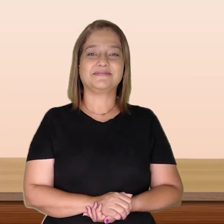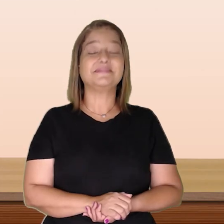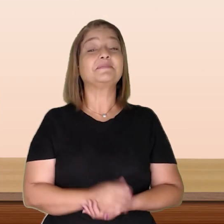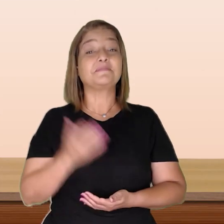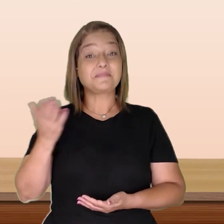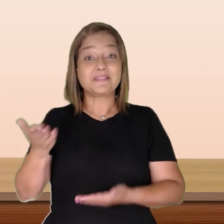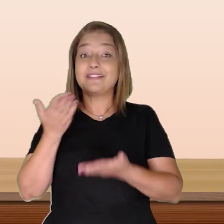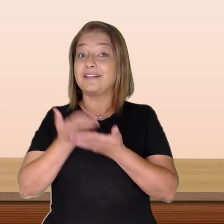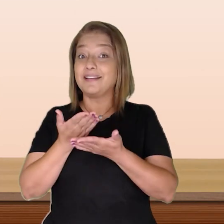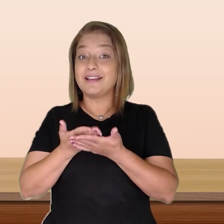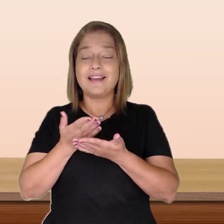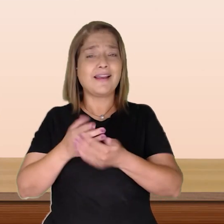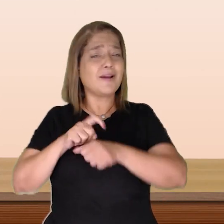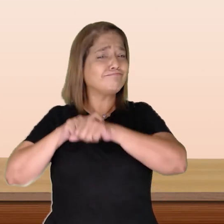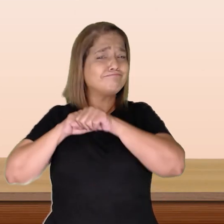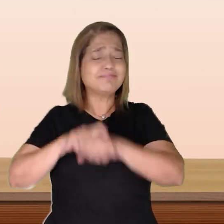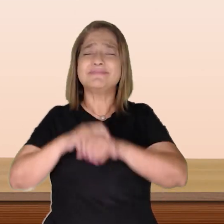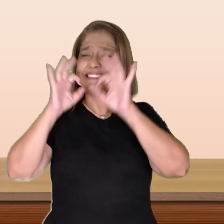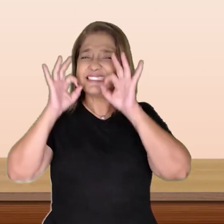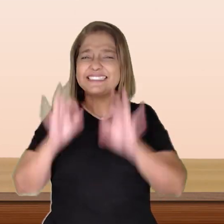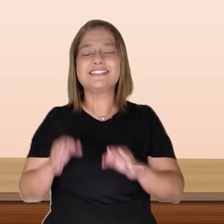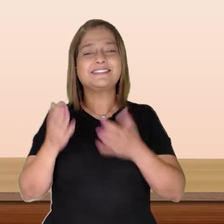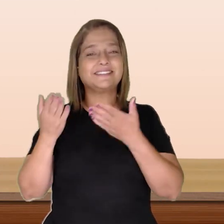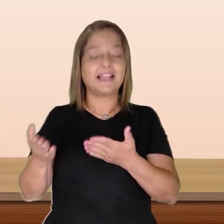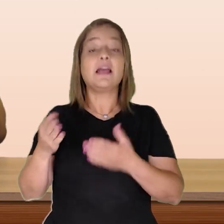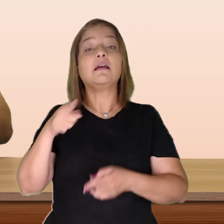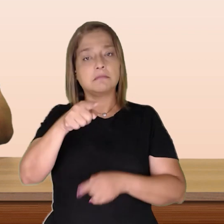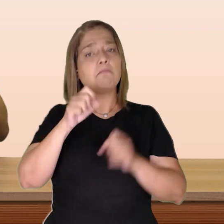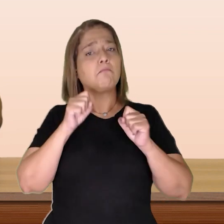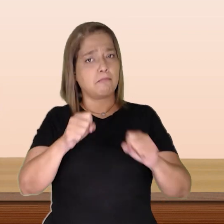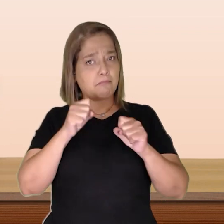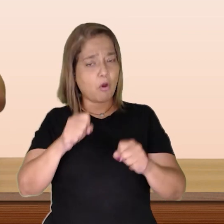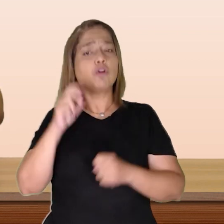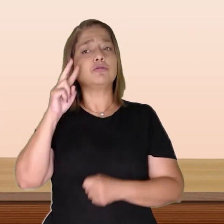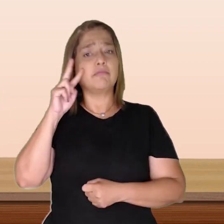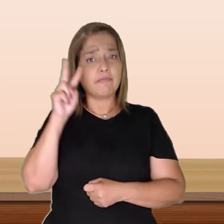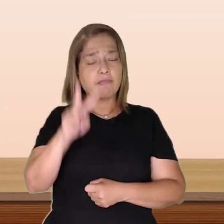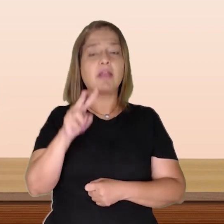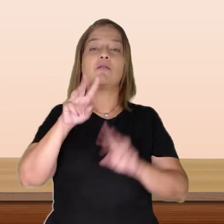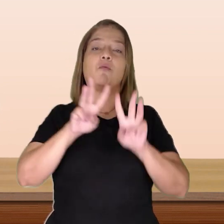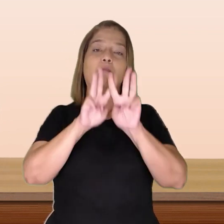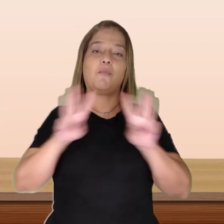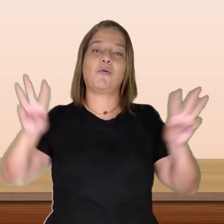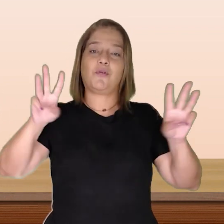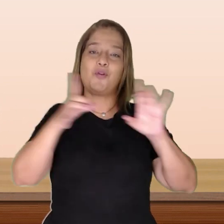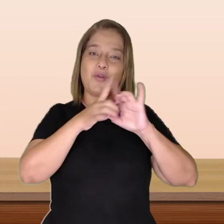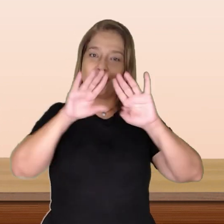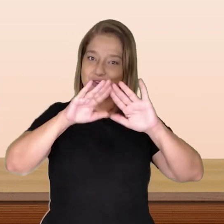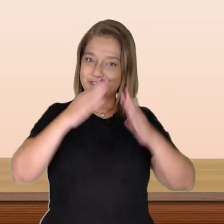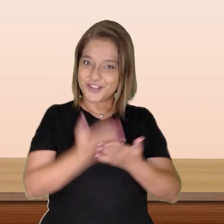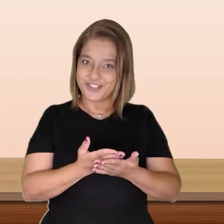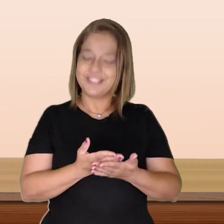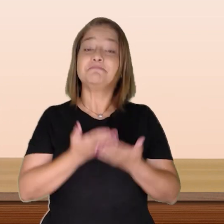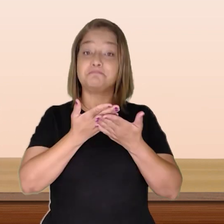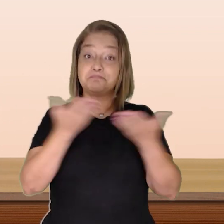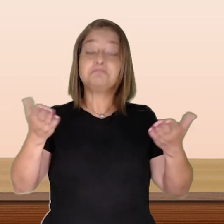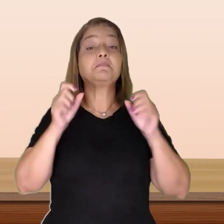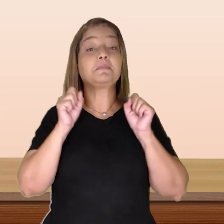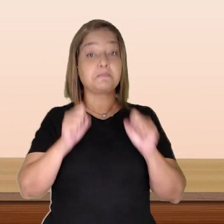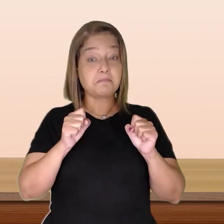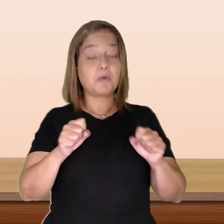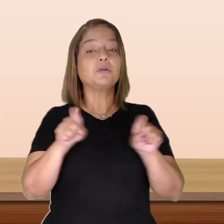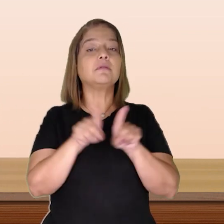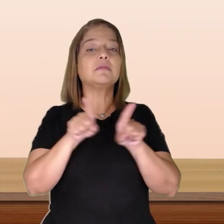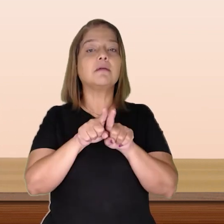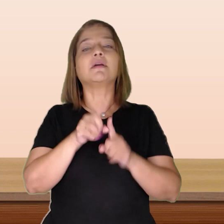Essa aula da hora da professora Mariana também está disponível para todos no portal Conexão Escola. E vocês podem nos assistir